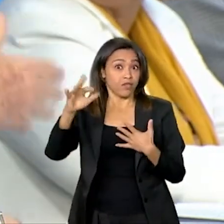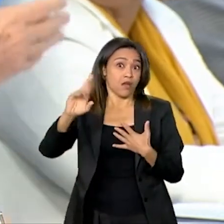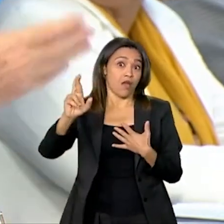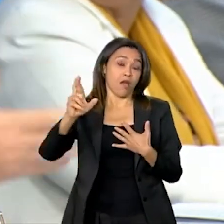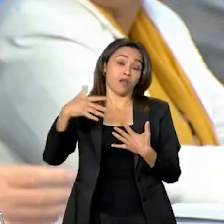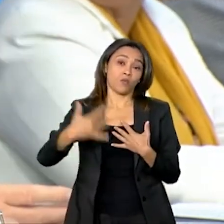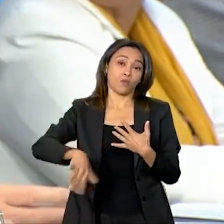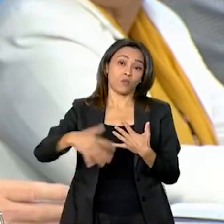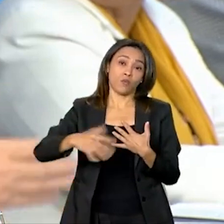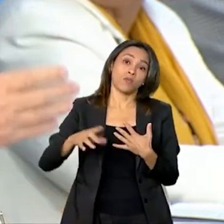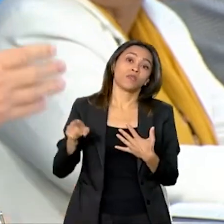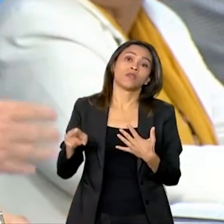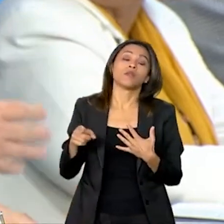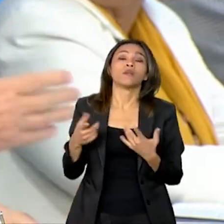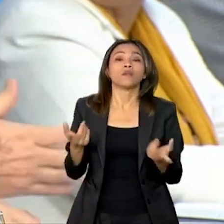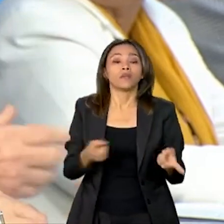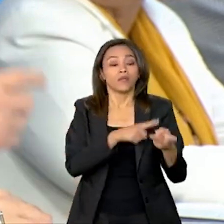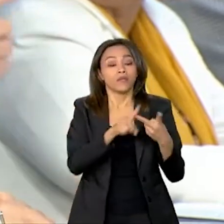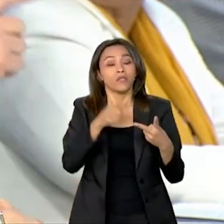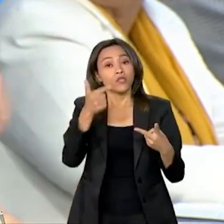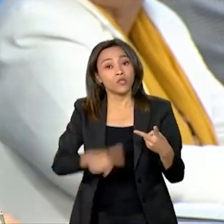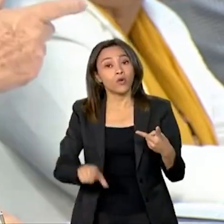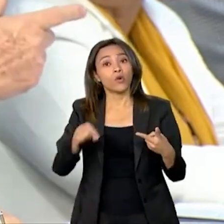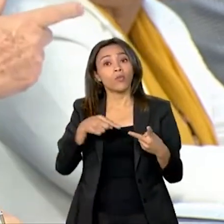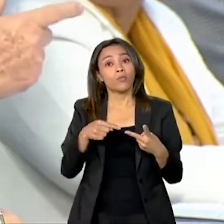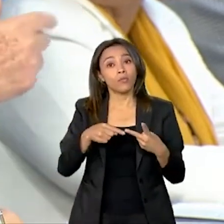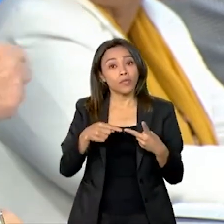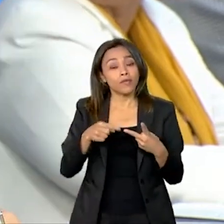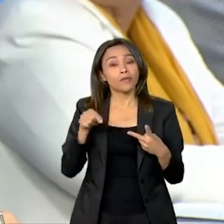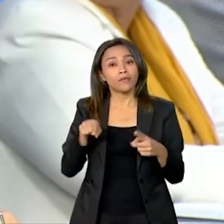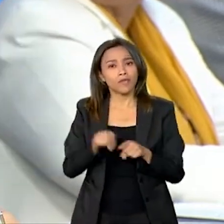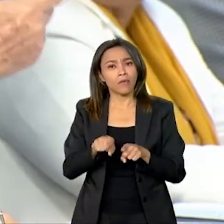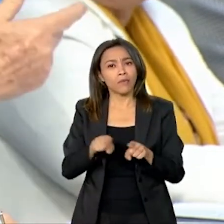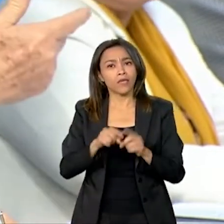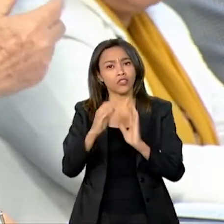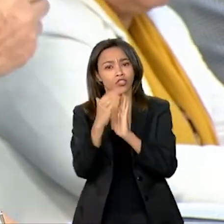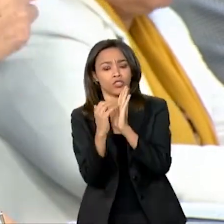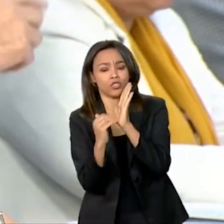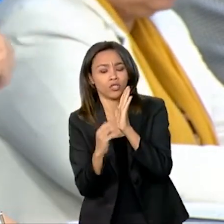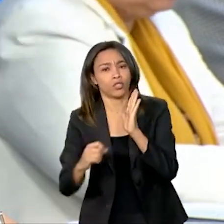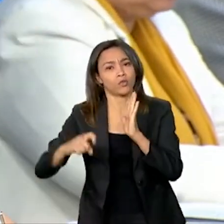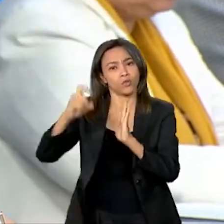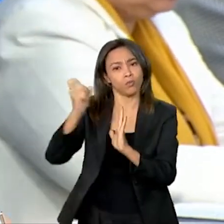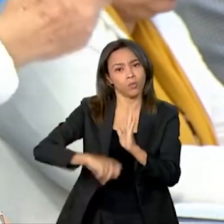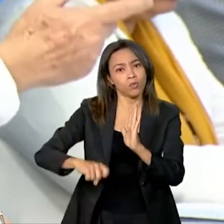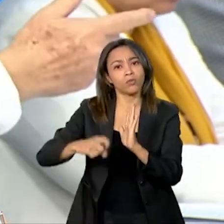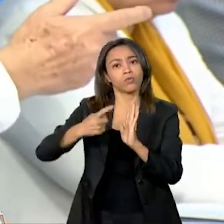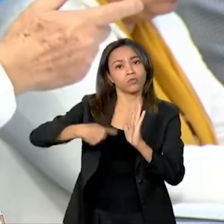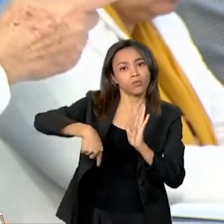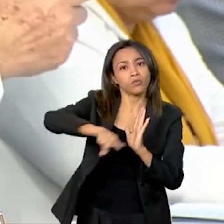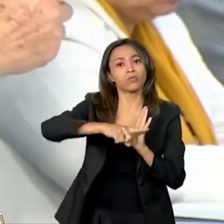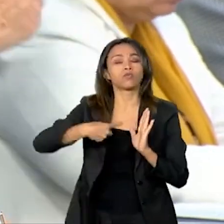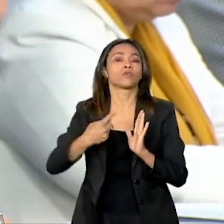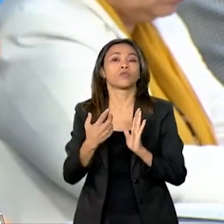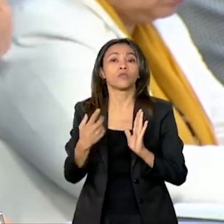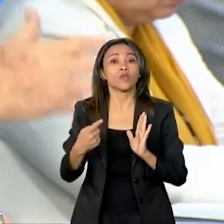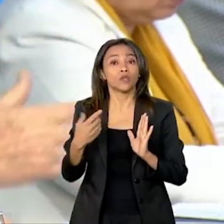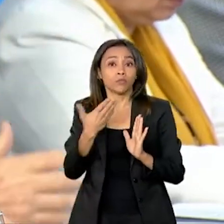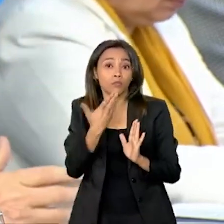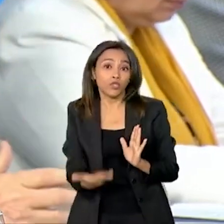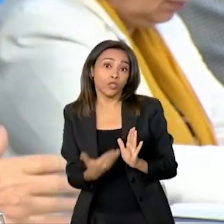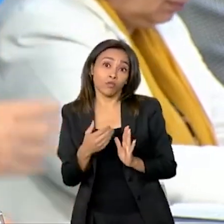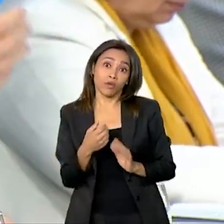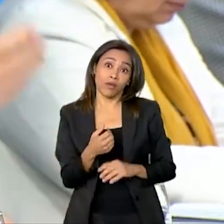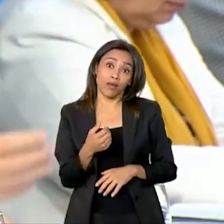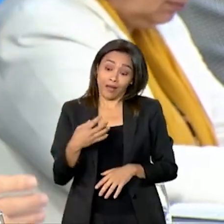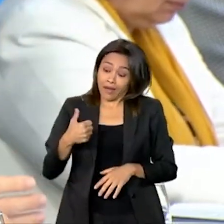União, mas que já está lançada, e a questão da reforma é a própria remuneração, que nós estamos concordando em que volte a ser para 14% e não os 8% que